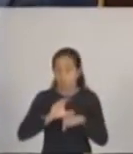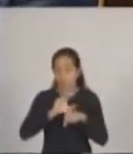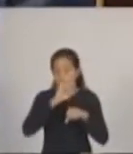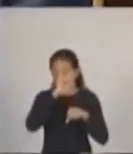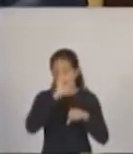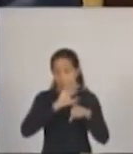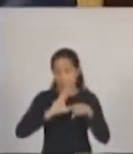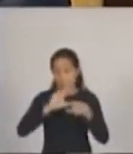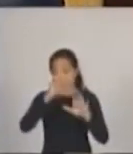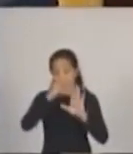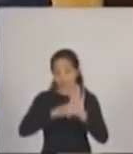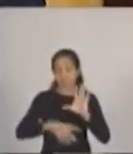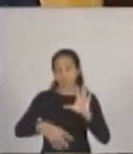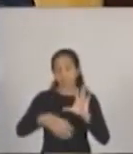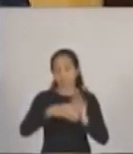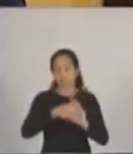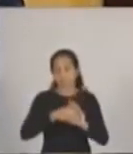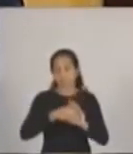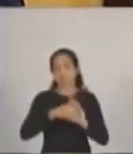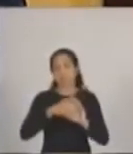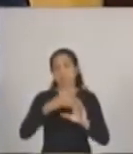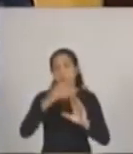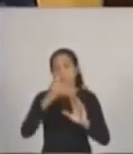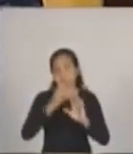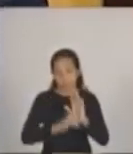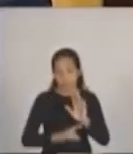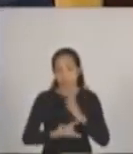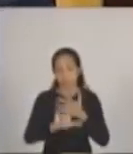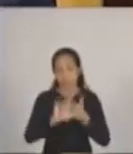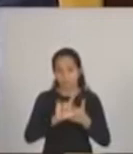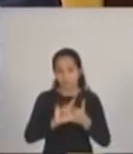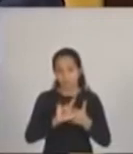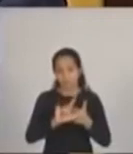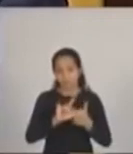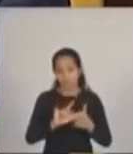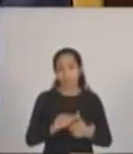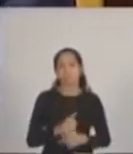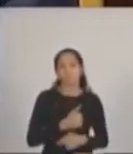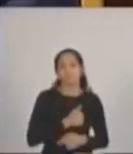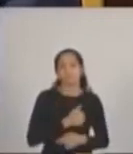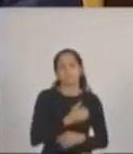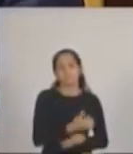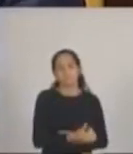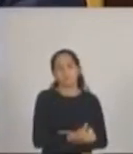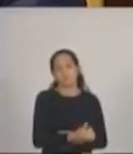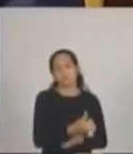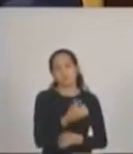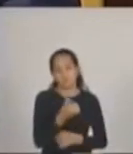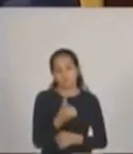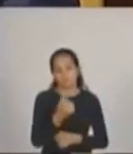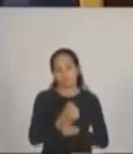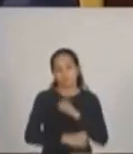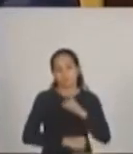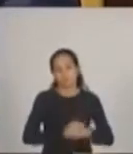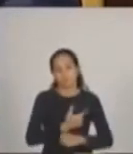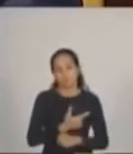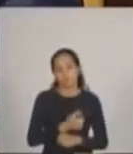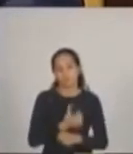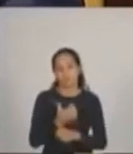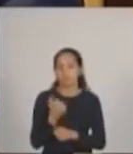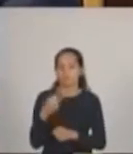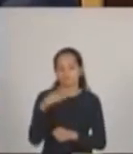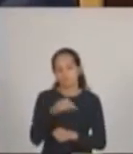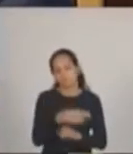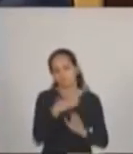constitucionalidade do projeto de decreto legislativo 1621, de autoria do deputado, que susta os efeitos da resolução